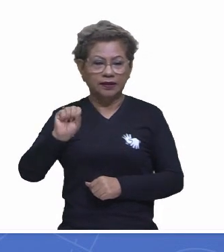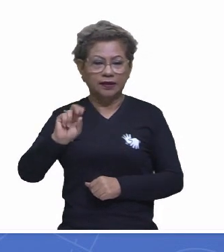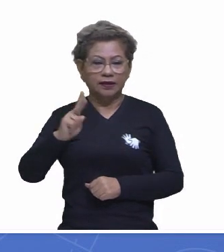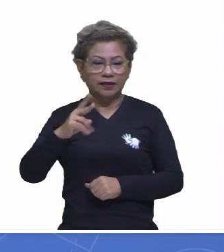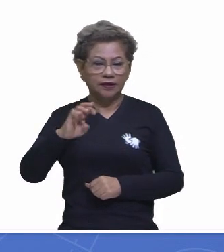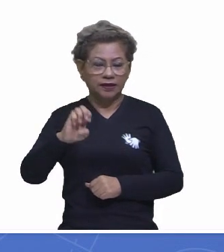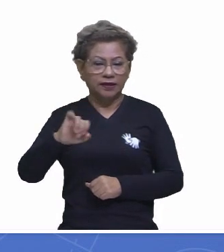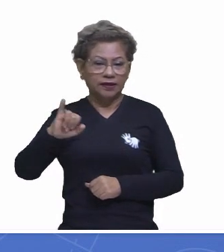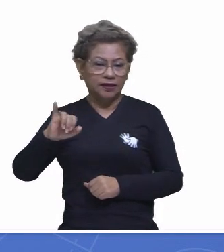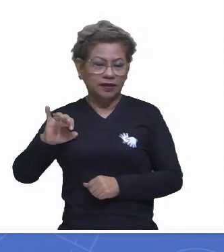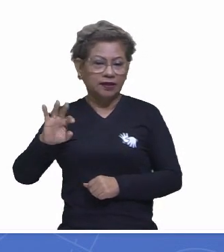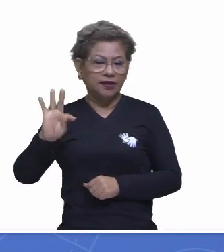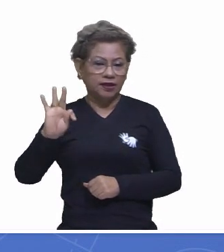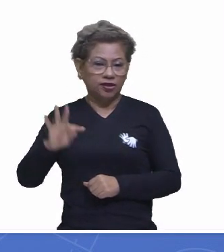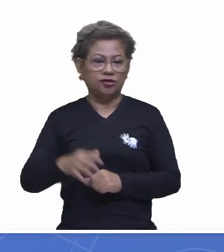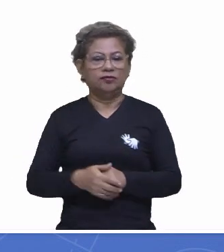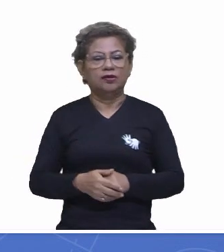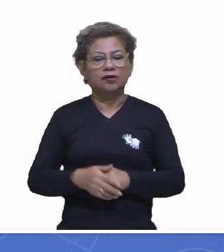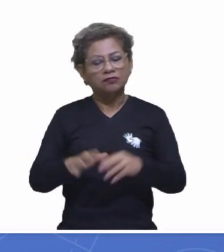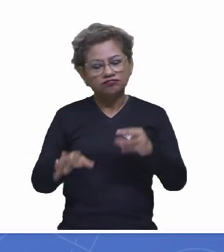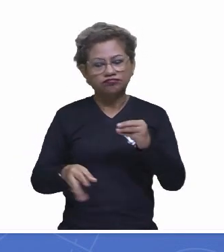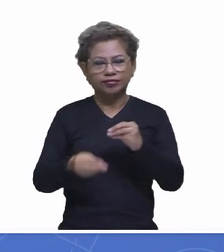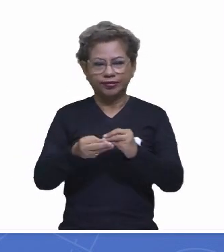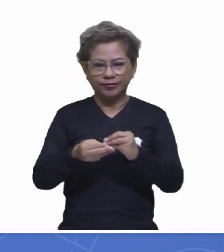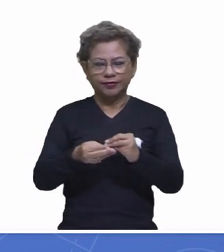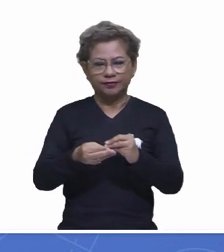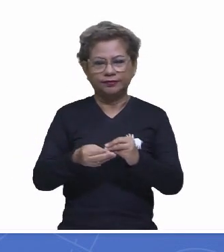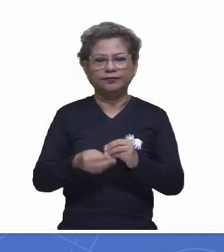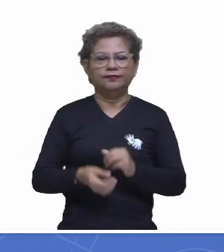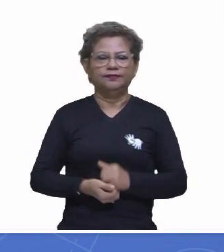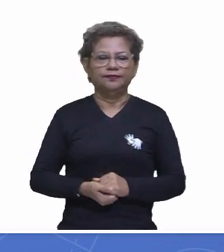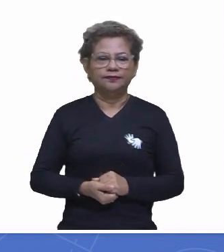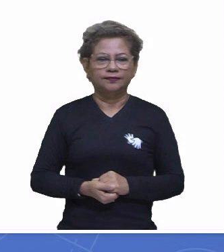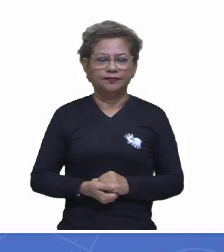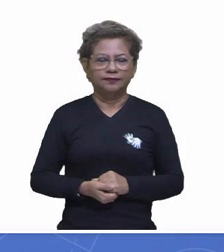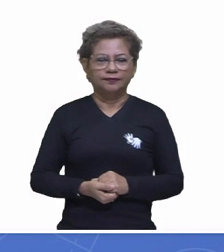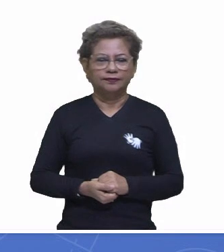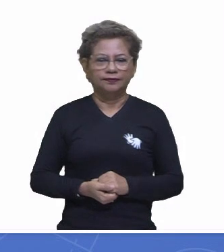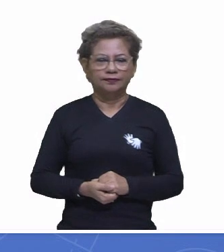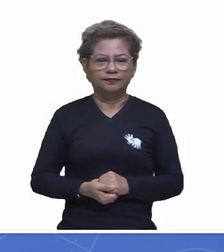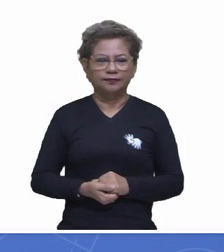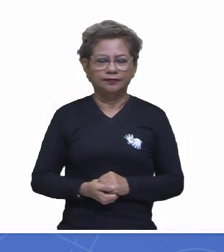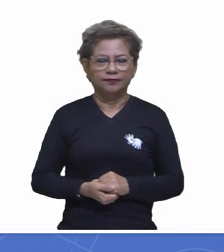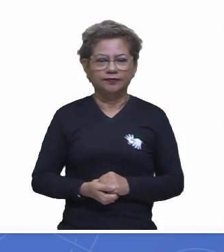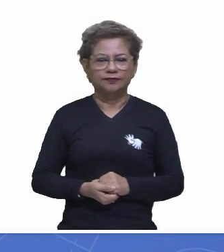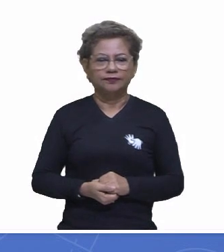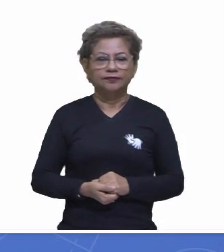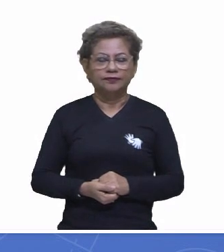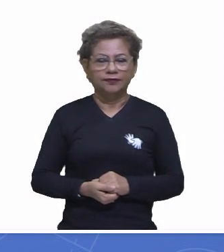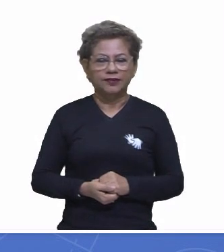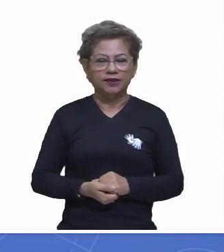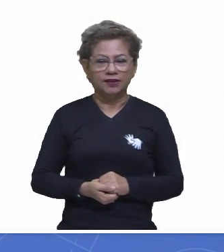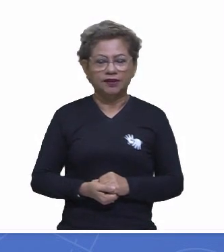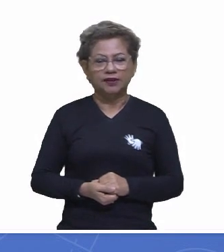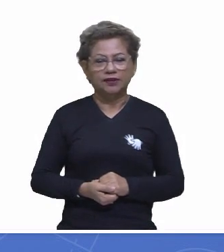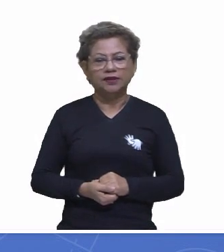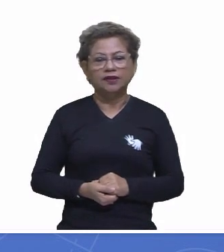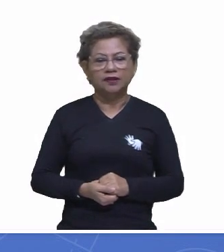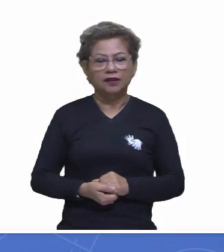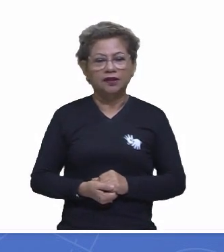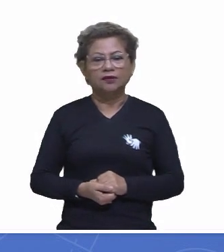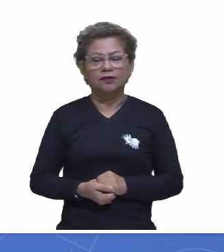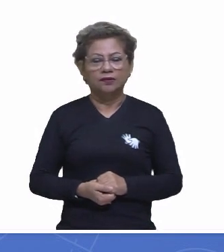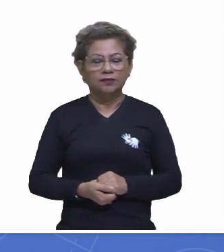tenho nome próprio, por exemplo, que pode se substituir por ela ou por ele. Então, nesse caso, o sujeito também deve acompanhar. Era o caso ali